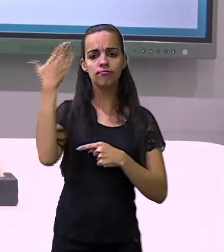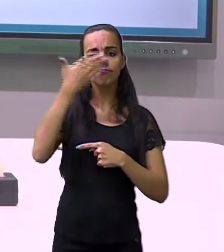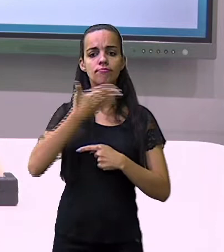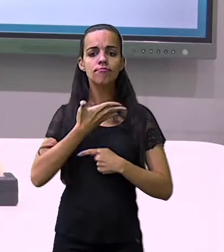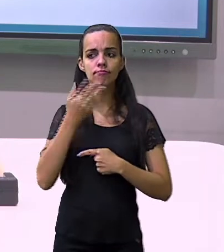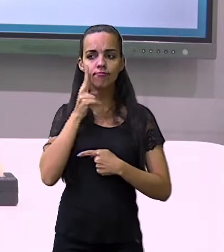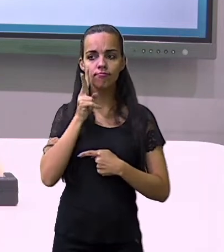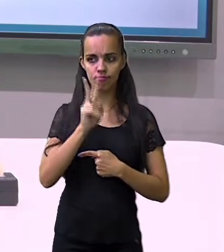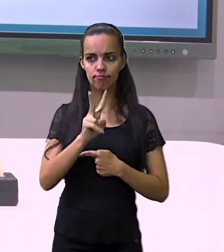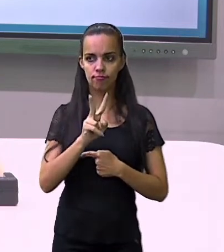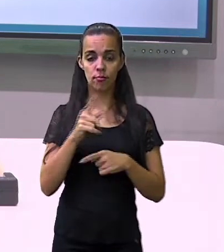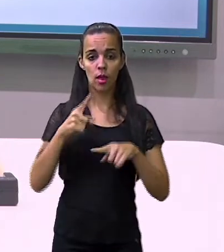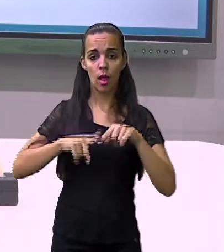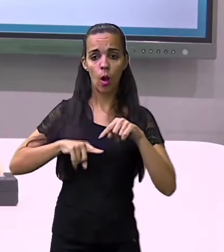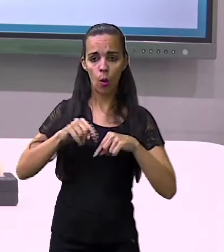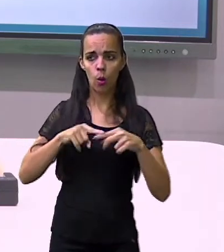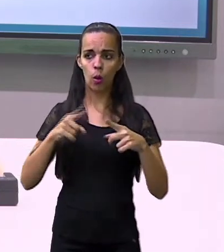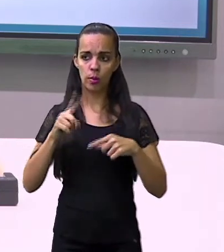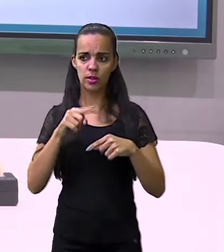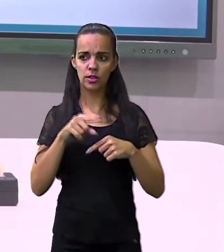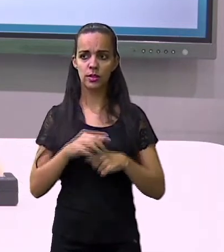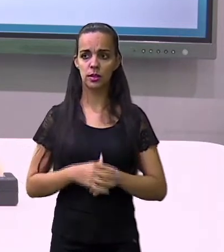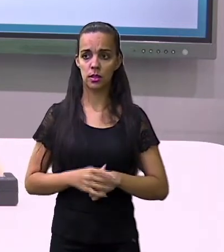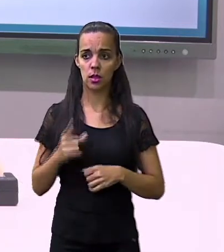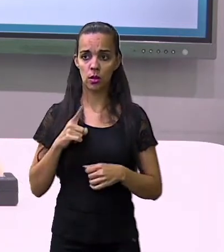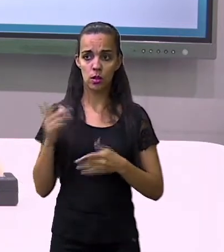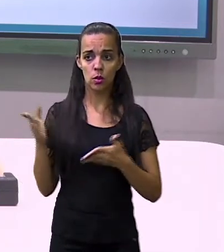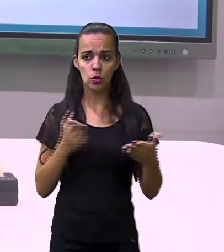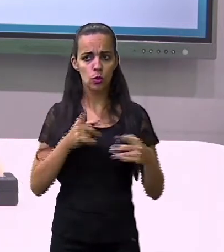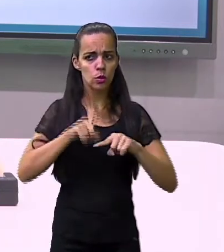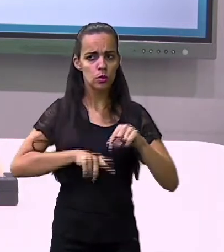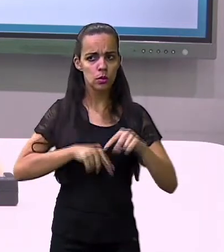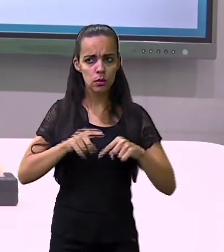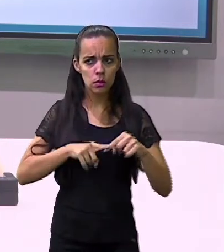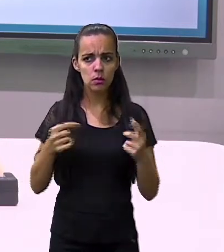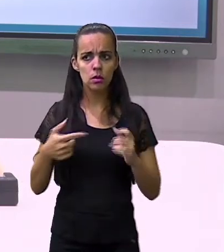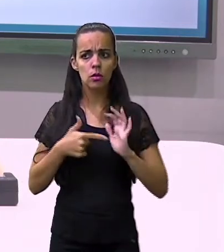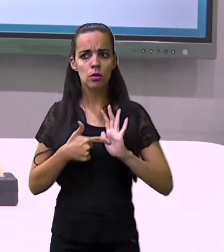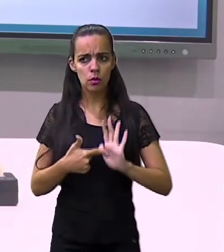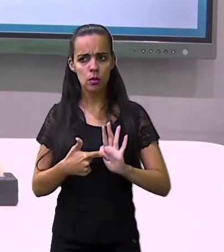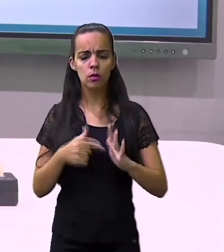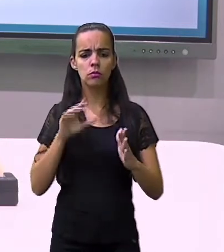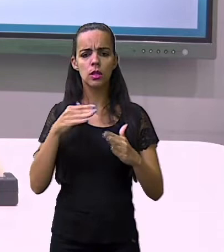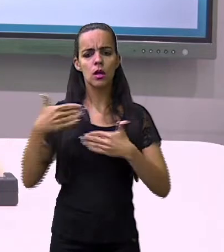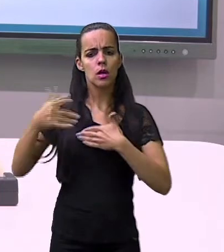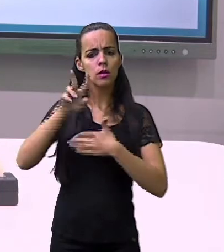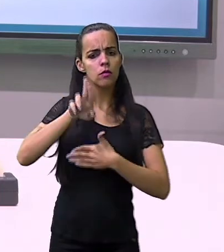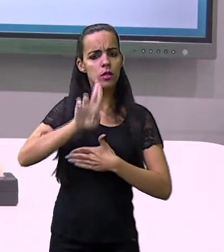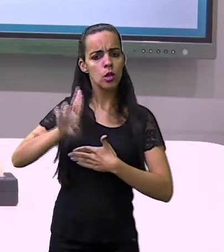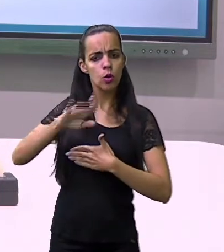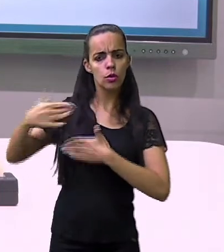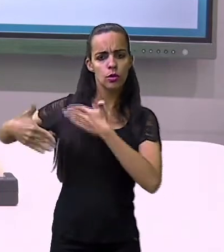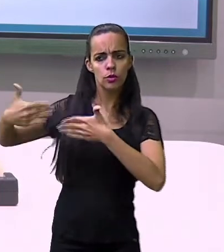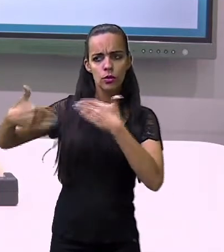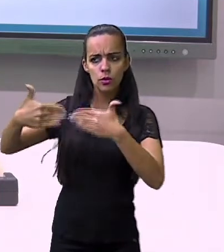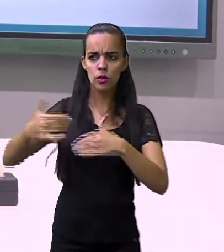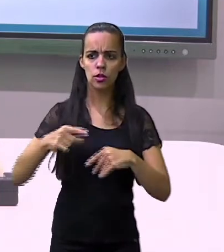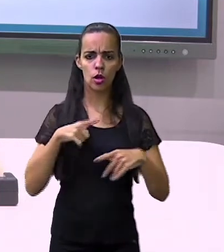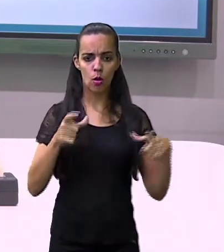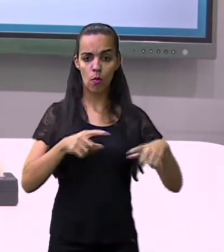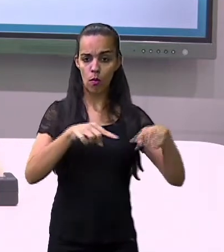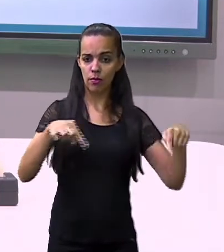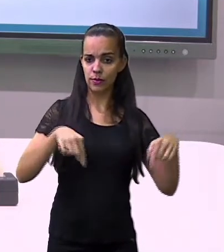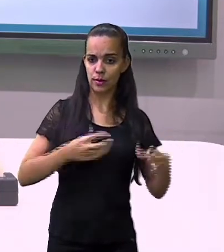esse objeto, tá? Então eu peguei aqui materiais simples do seu dia a dia. Marinex, uma